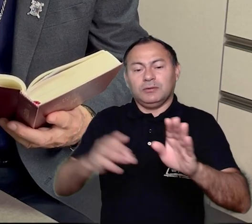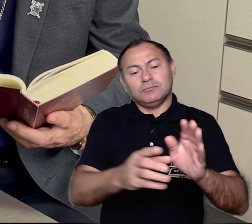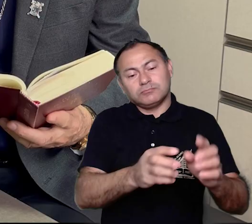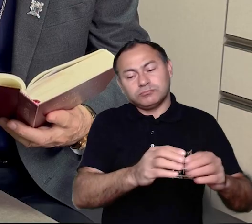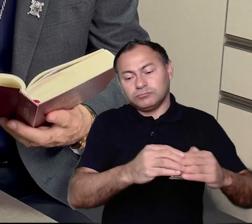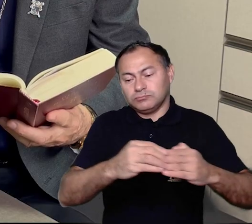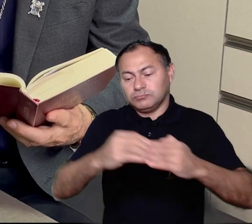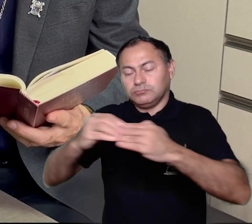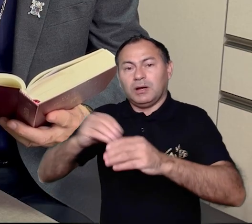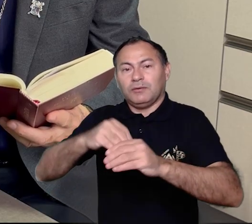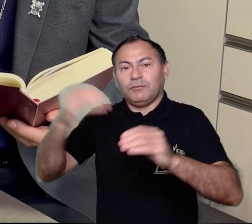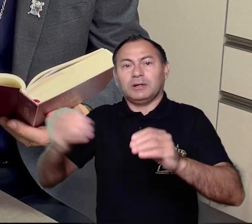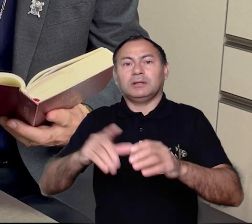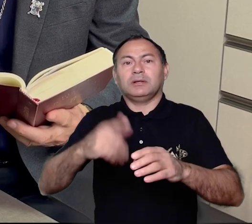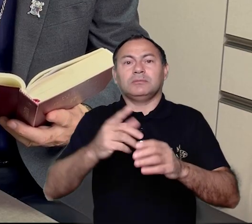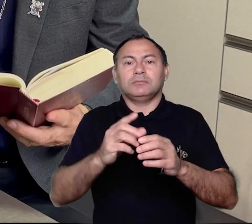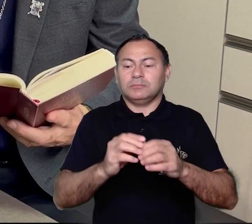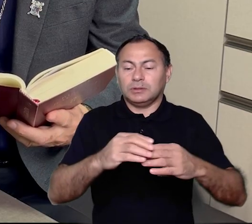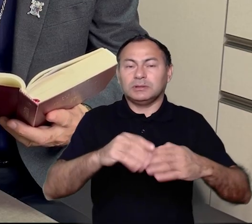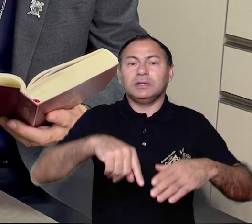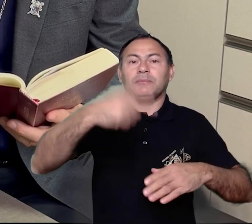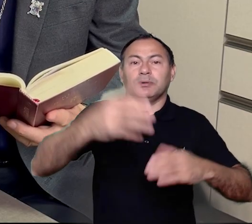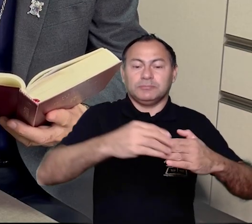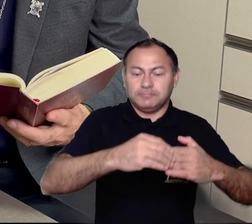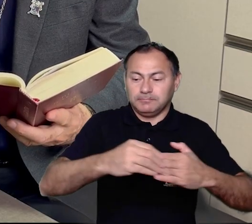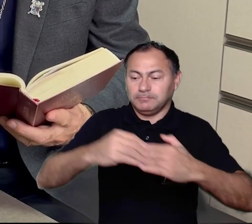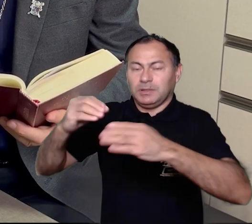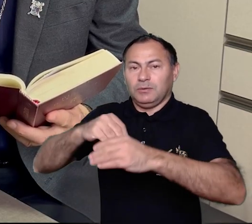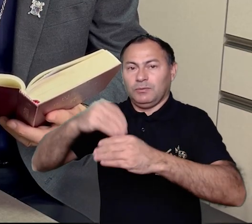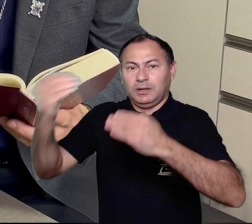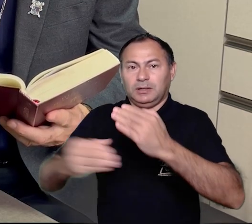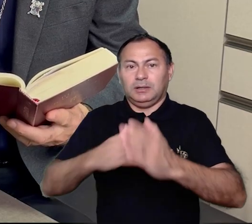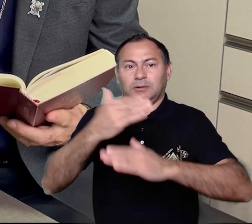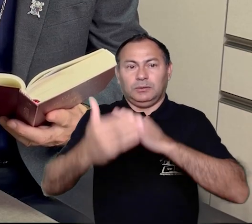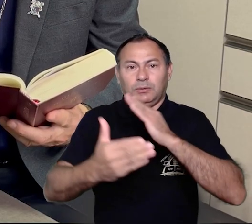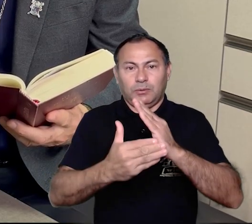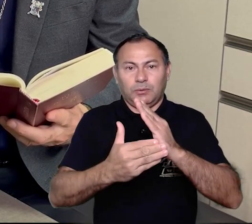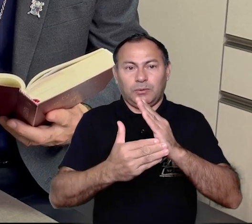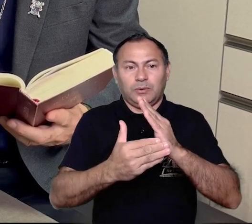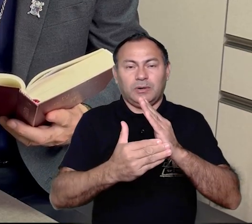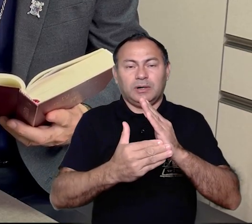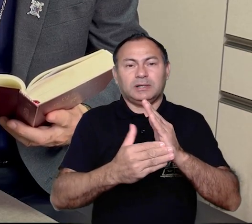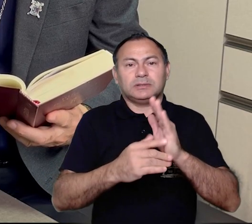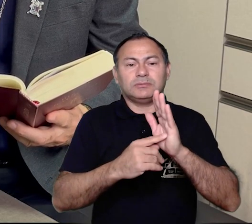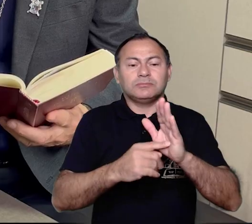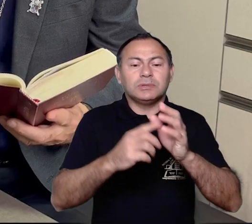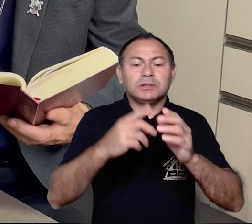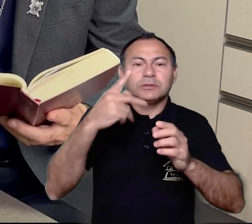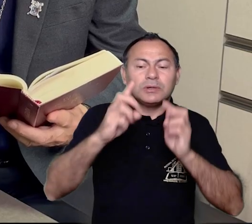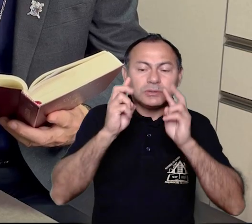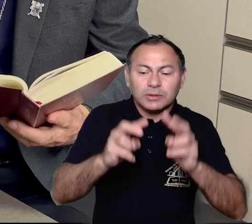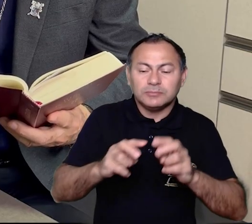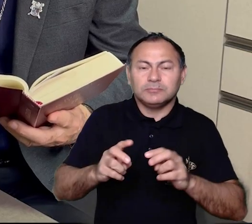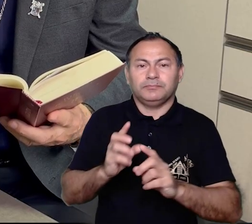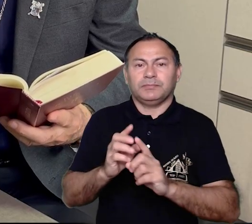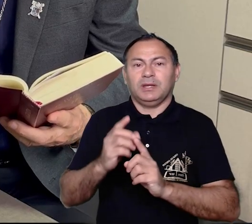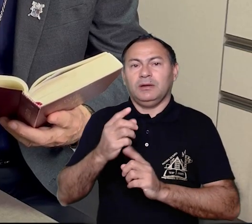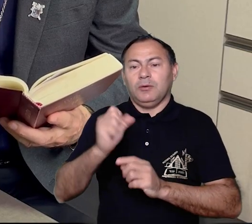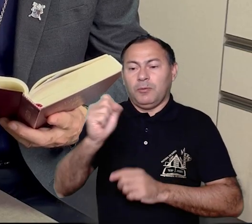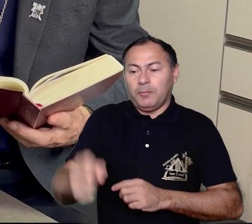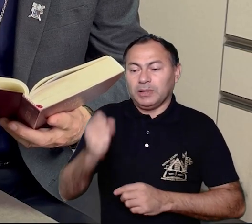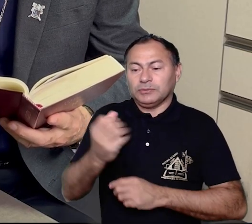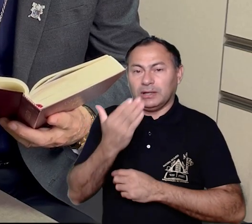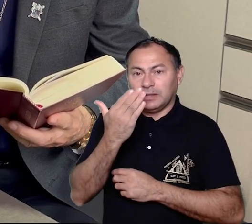fora. E depois de conduzir para fora todas as que são suas, ele caminha